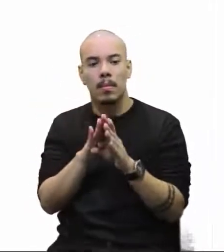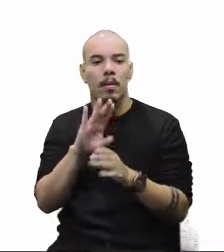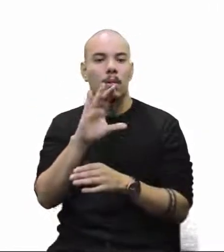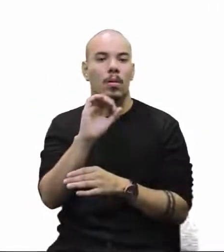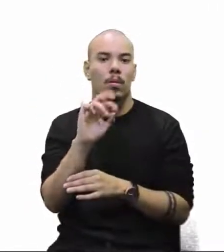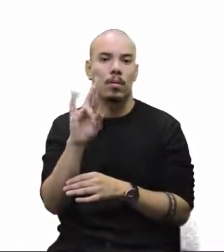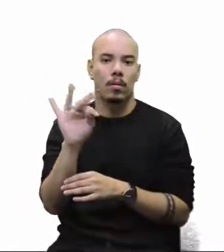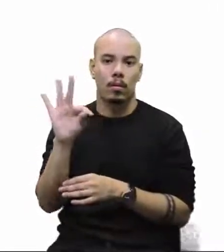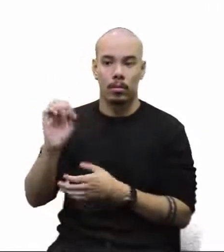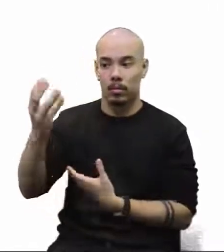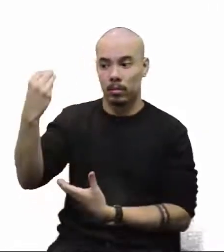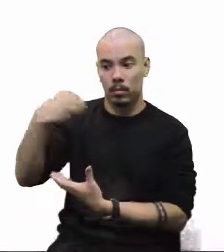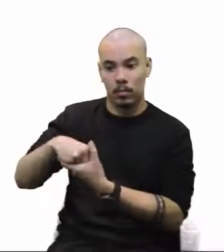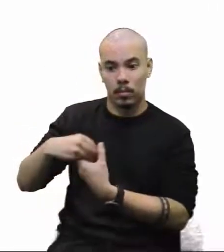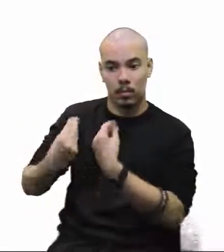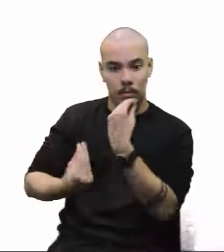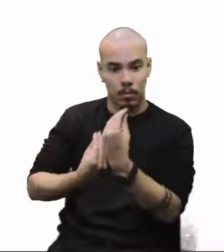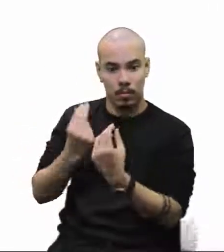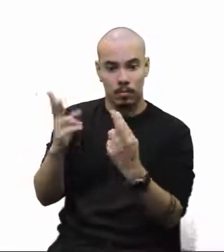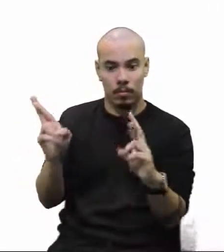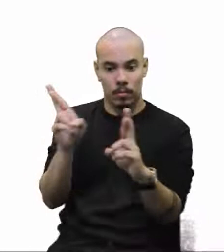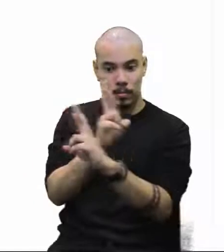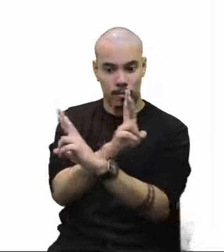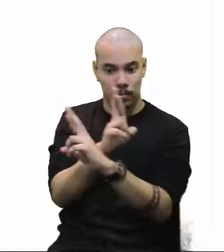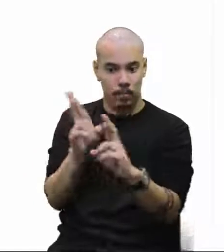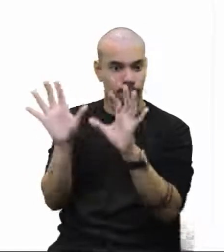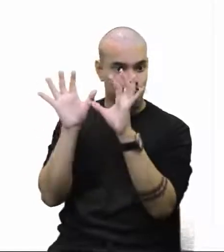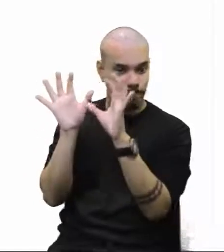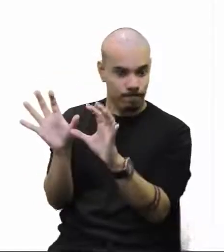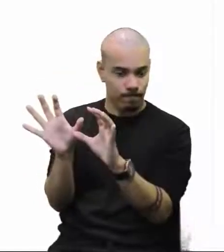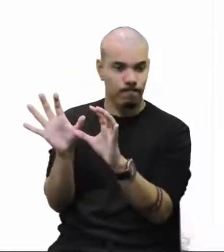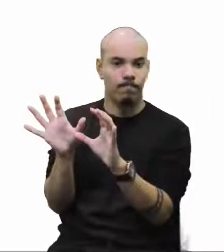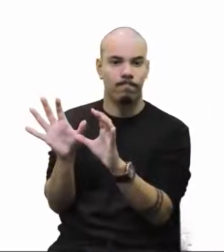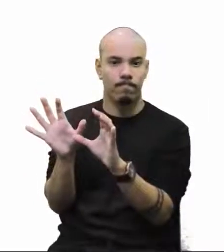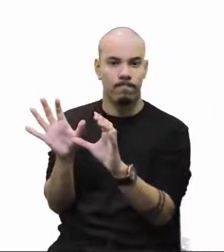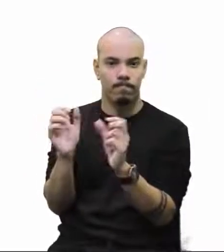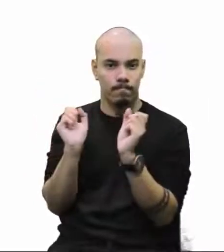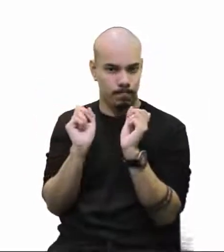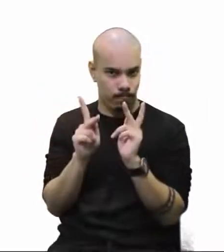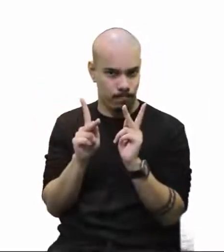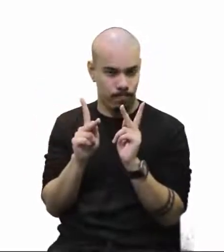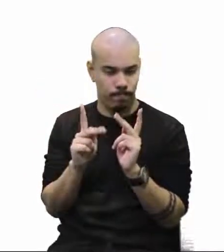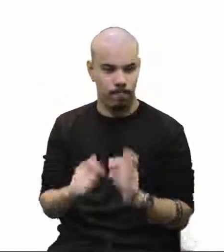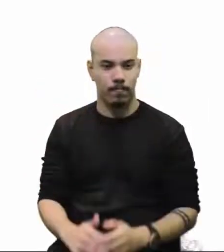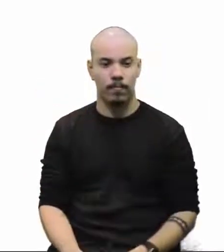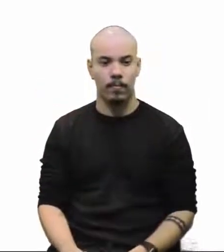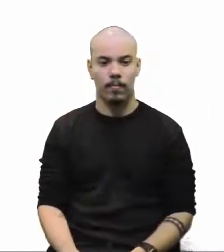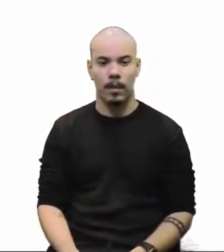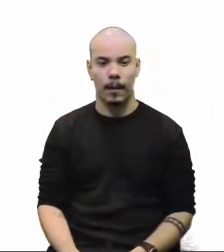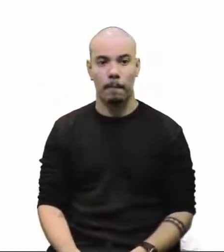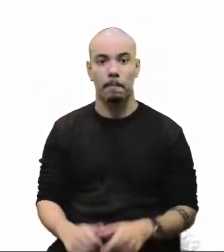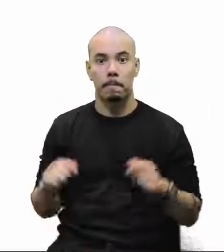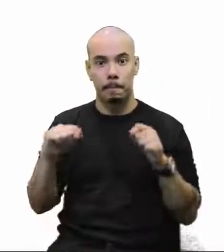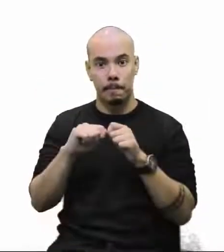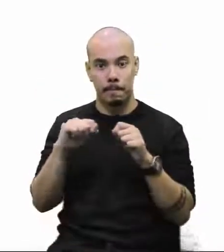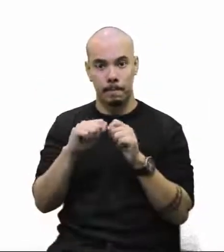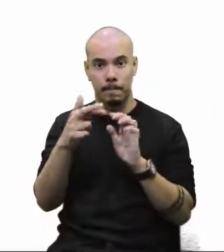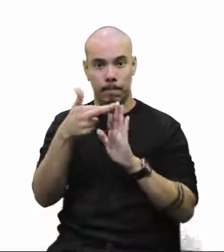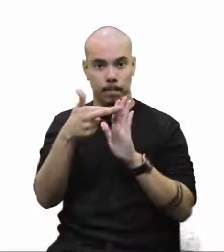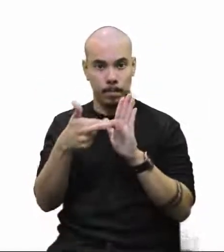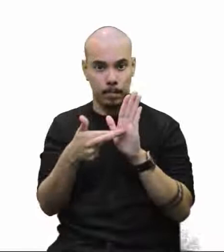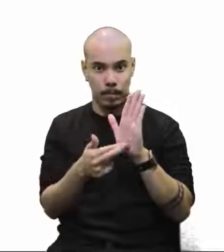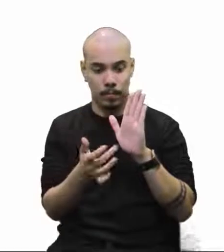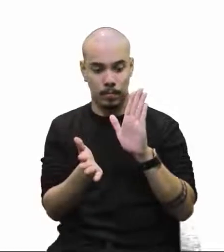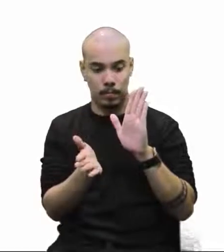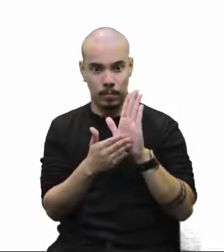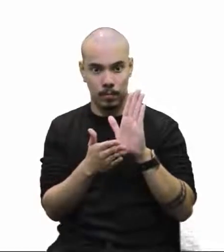e corrente. Então, vai estar em relação a esse e a esse aqui. Aí, fazendo a regrinha da mão direita,